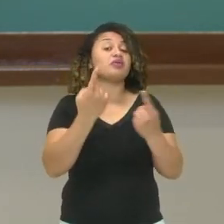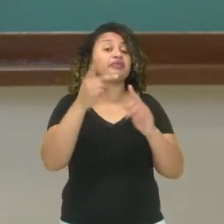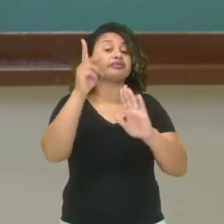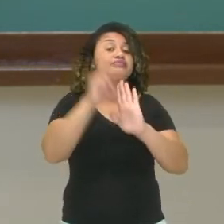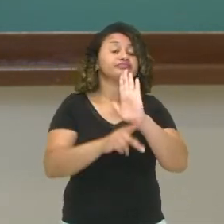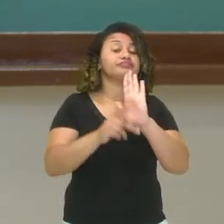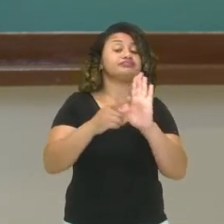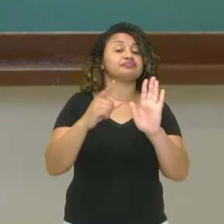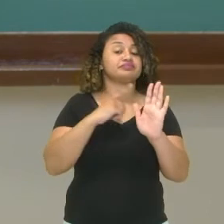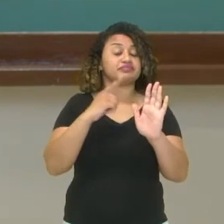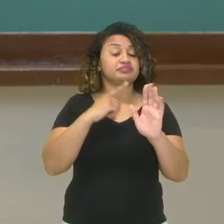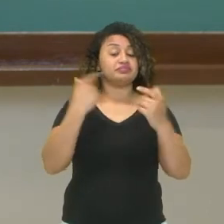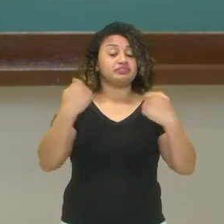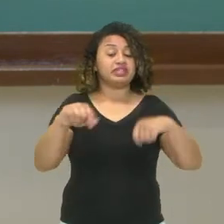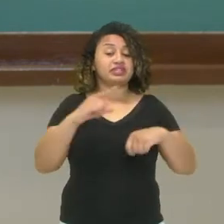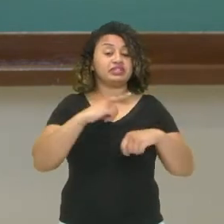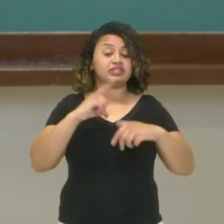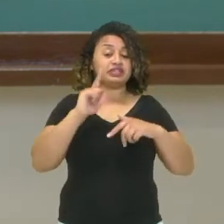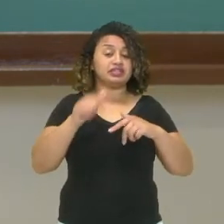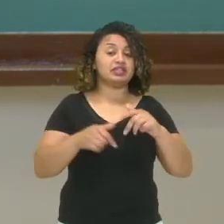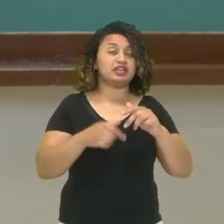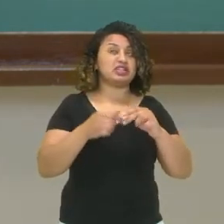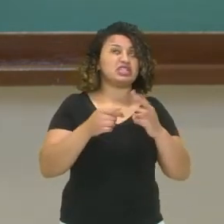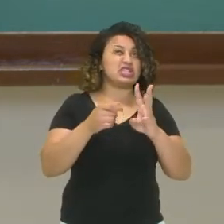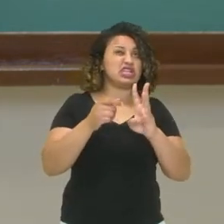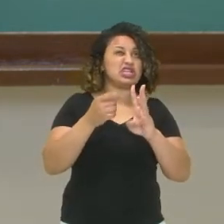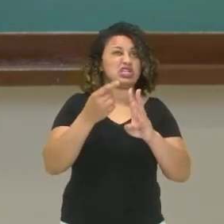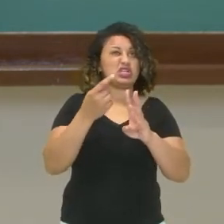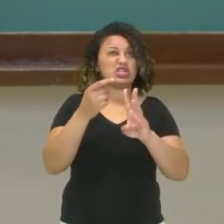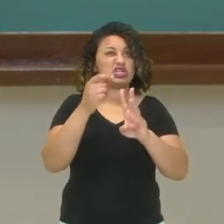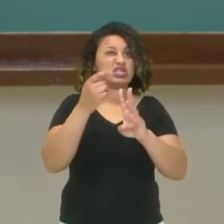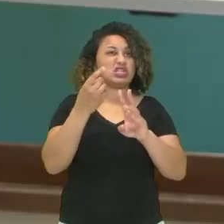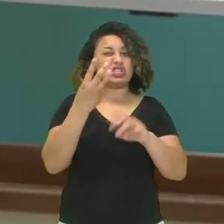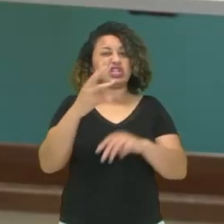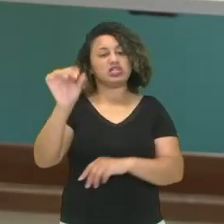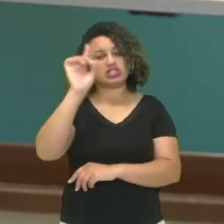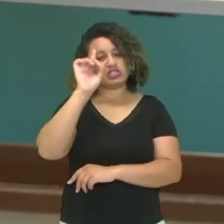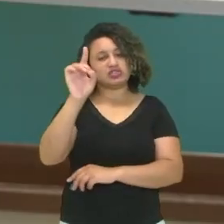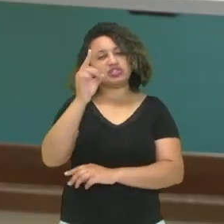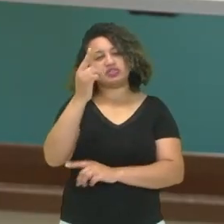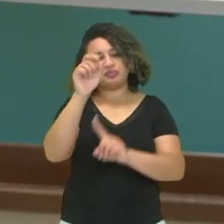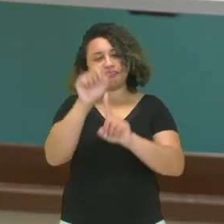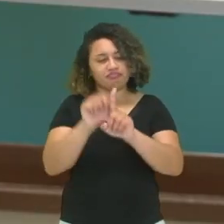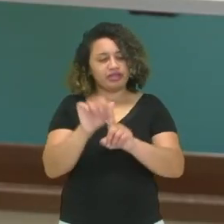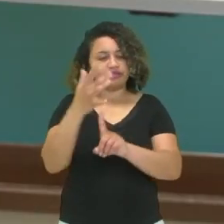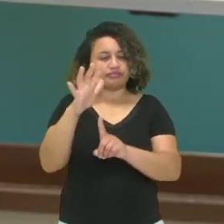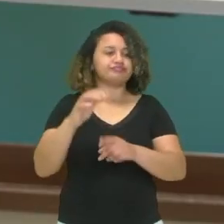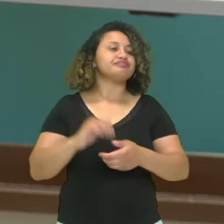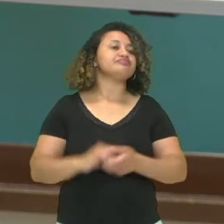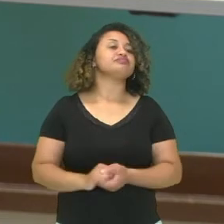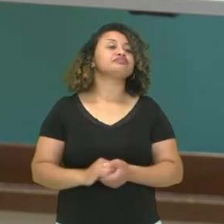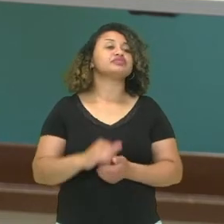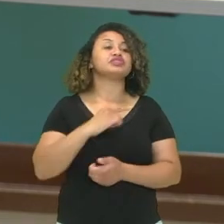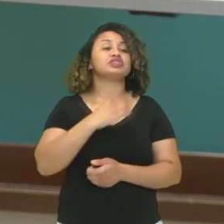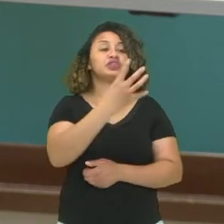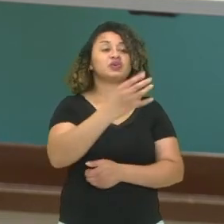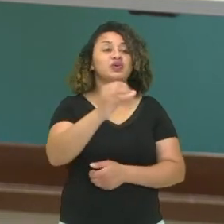estoque que elas vão ter que ter por os primeiros 30 dias. Então, vamos lá. Eram 40